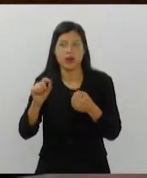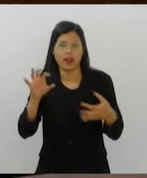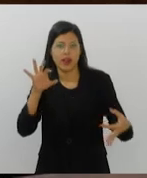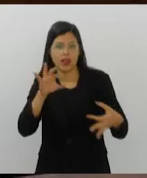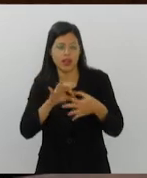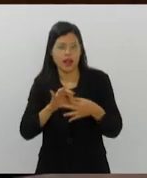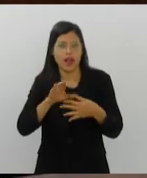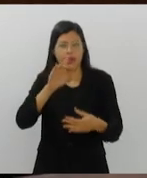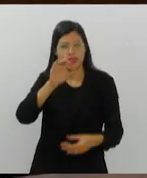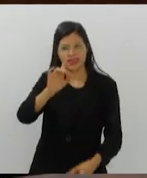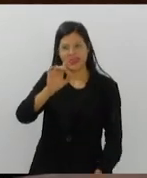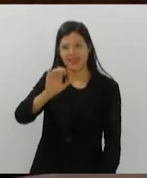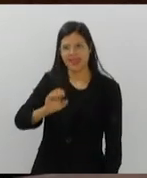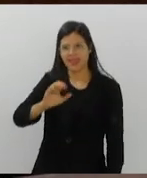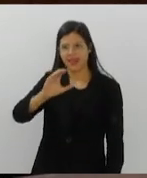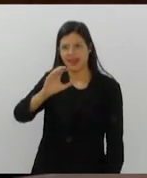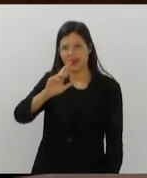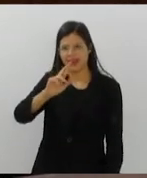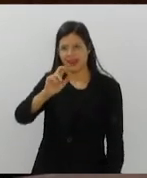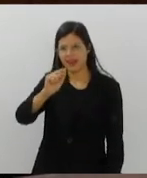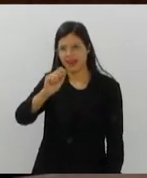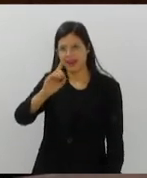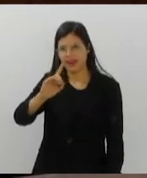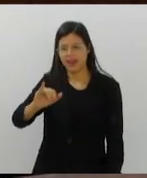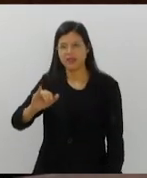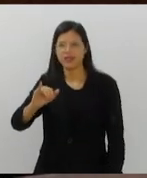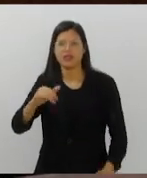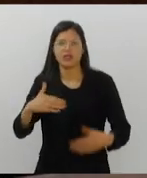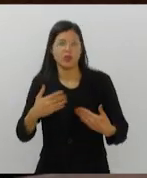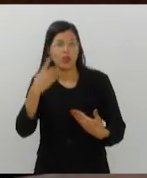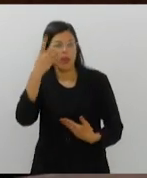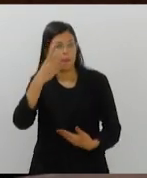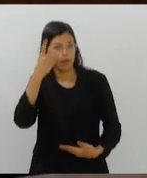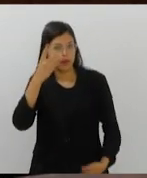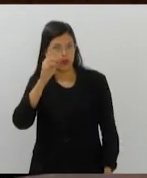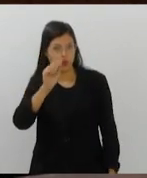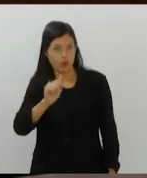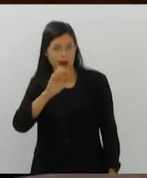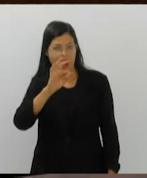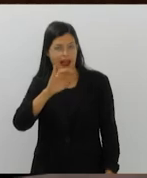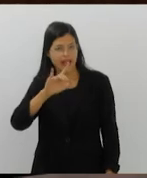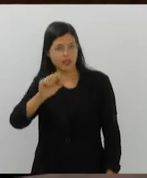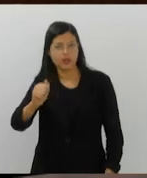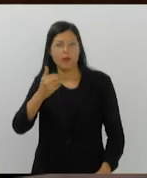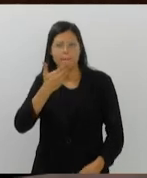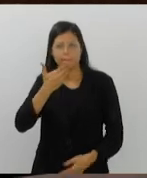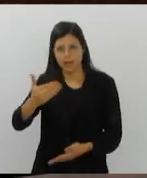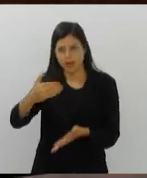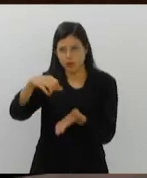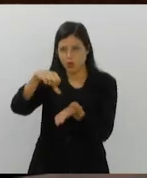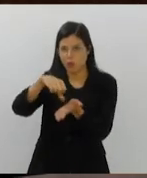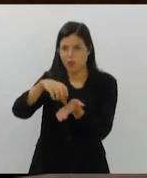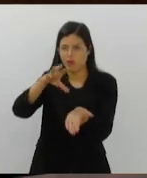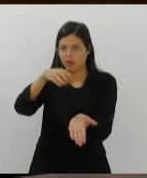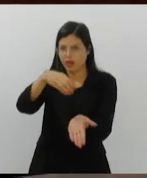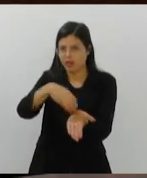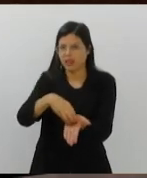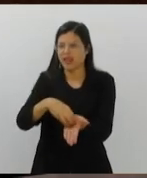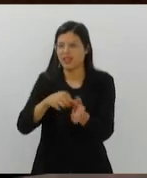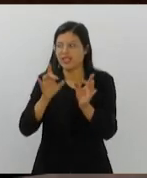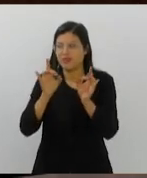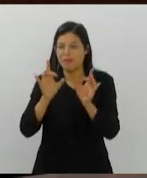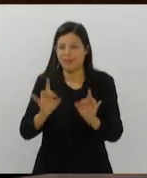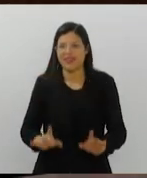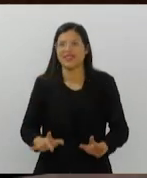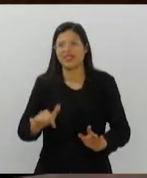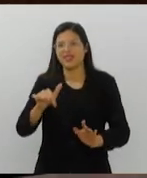Então, na verdade, quando o deputado Átila Nunes pede uma unidade especializada em Rio Bonito, ele já está